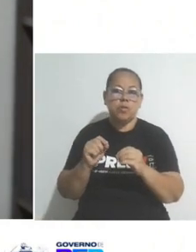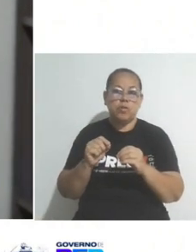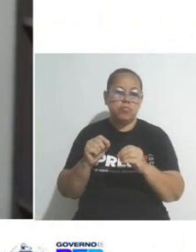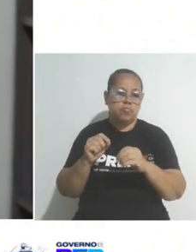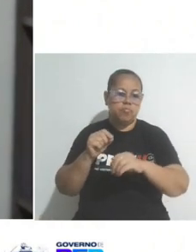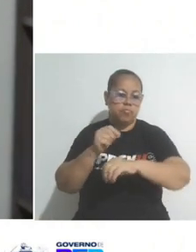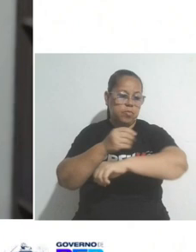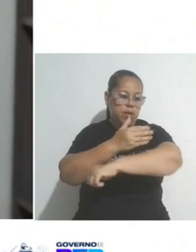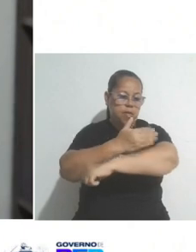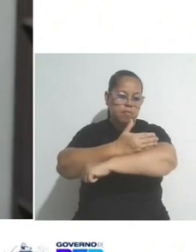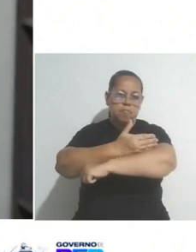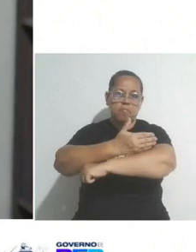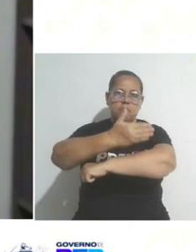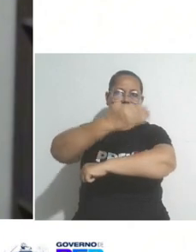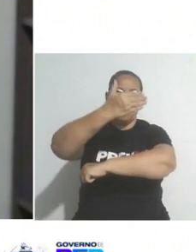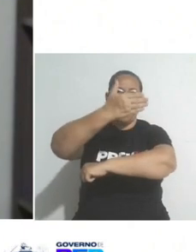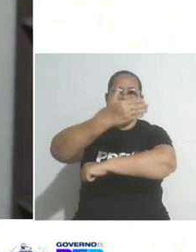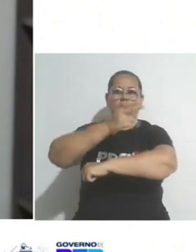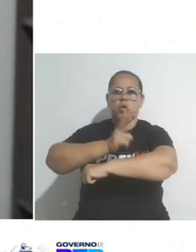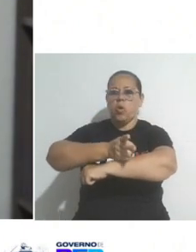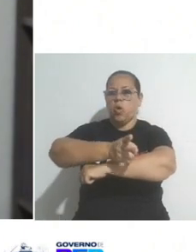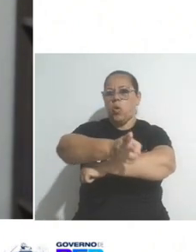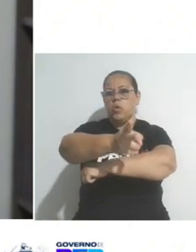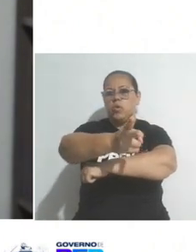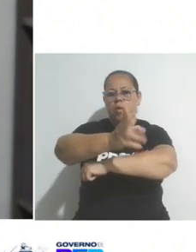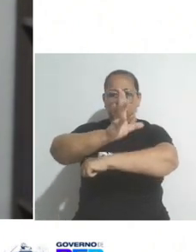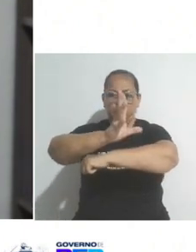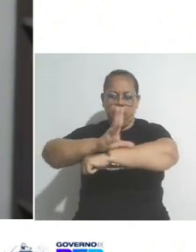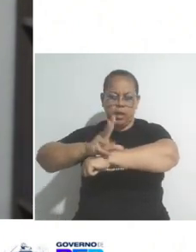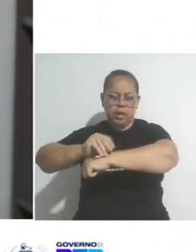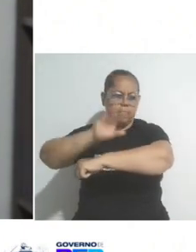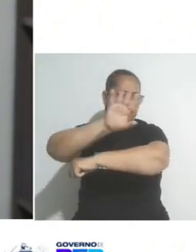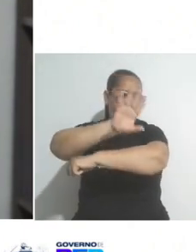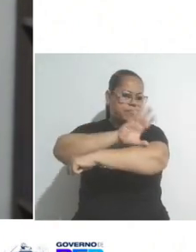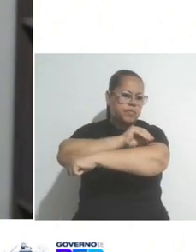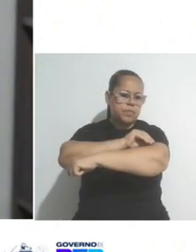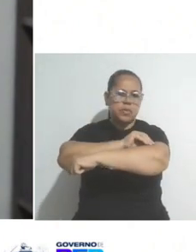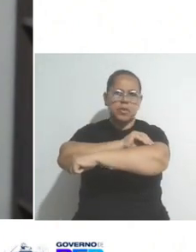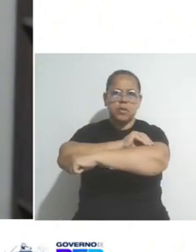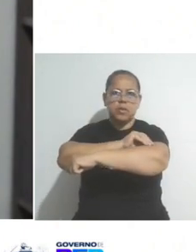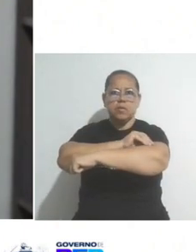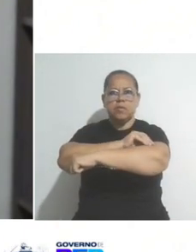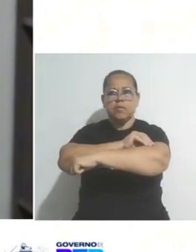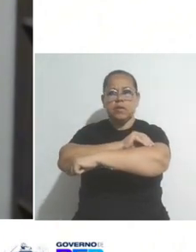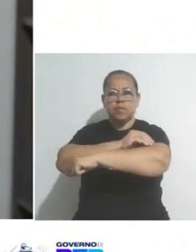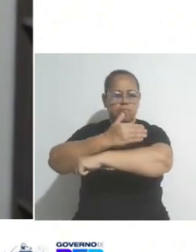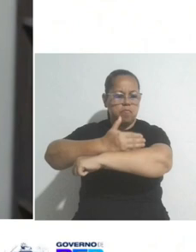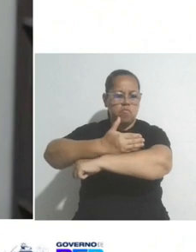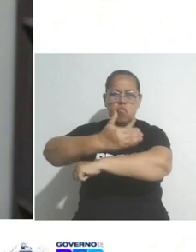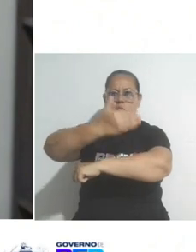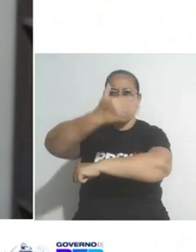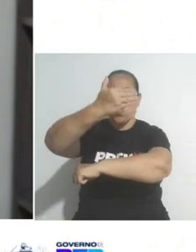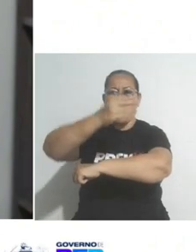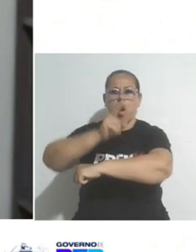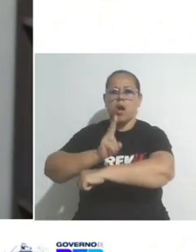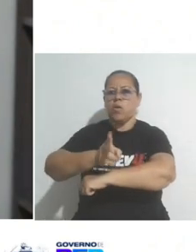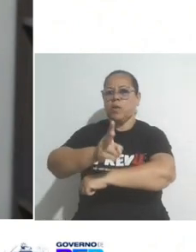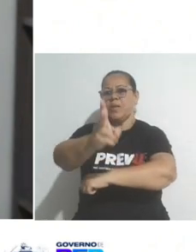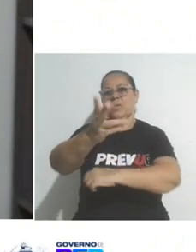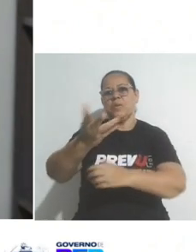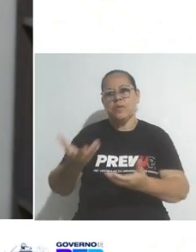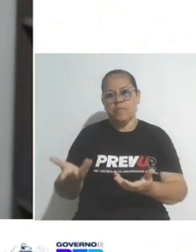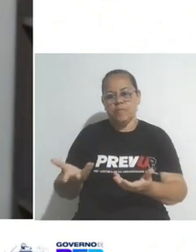estrutura uma par da estrutura que se manteve tudo foi desgastado rebaixado recuou e ele se manteve na